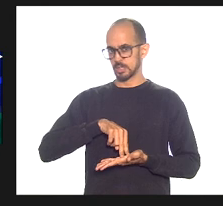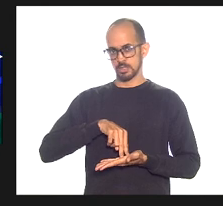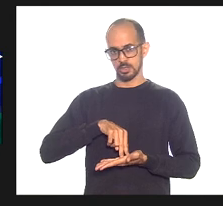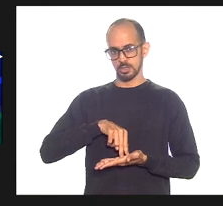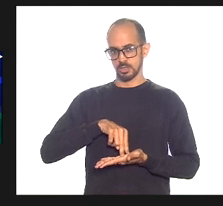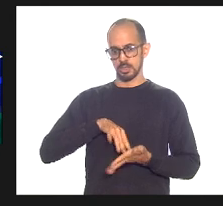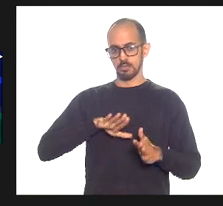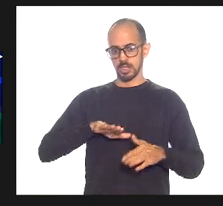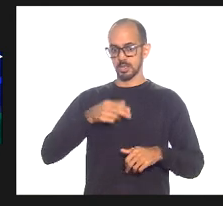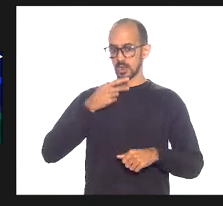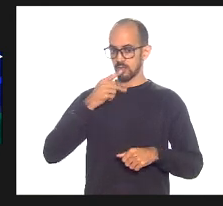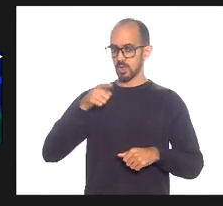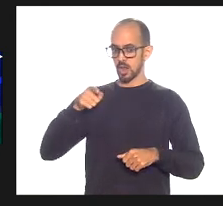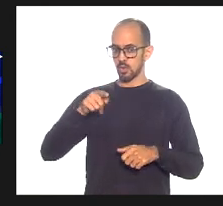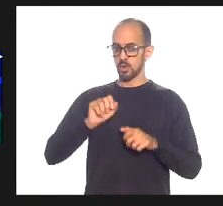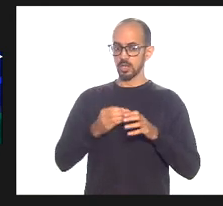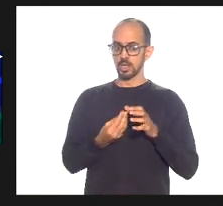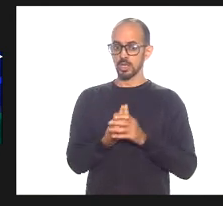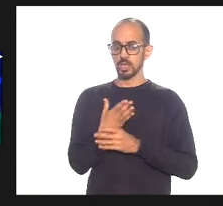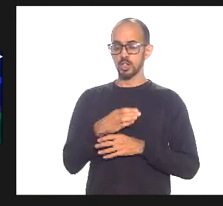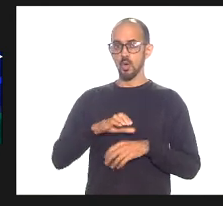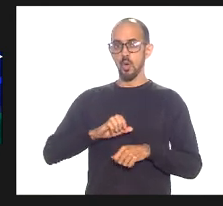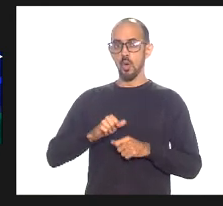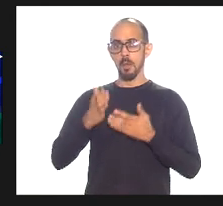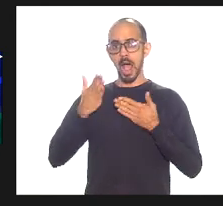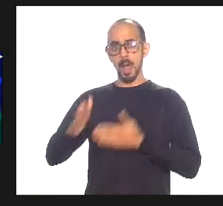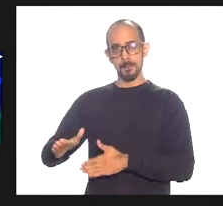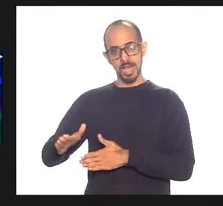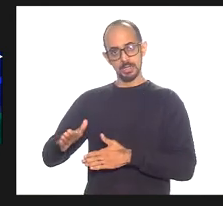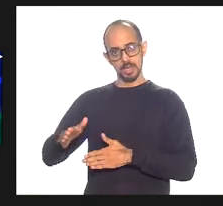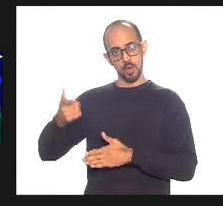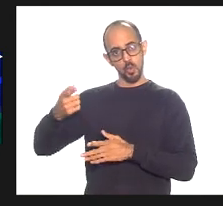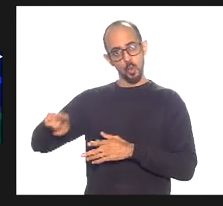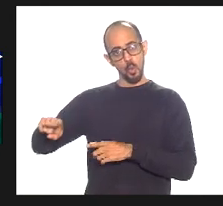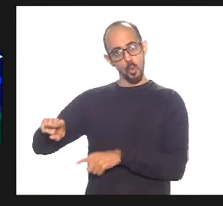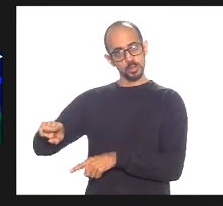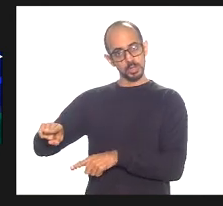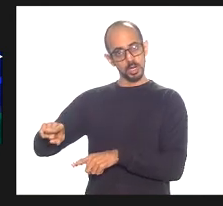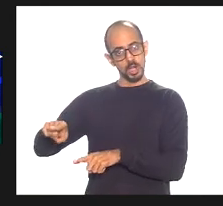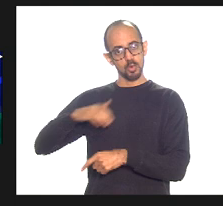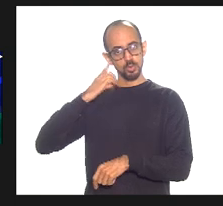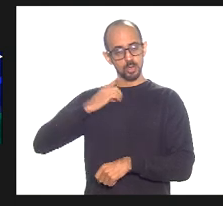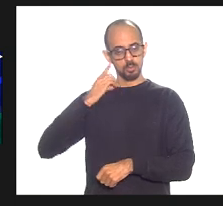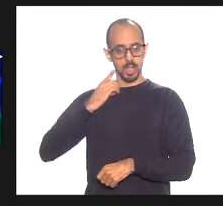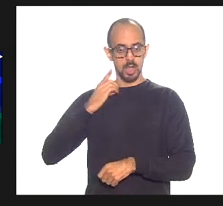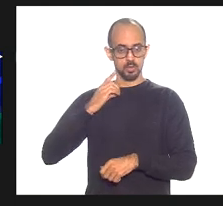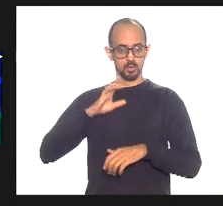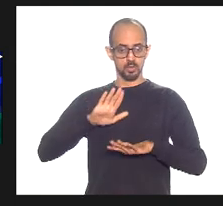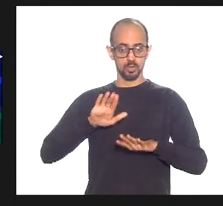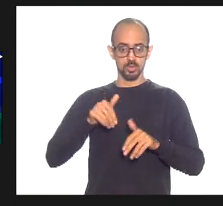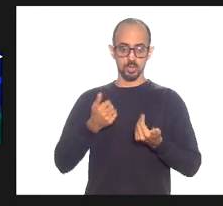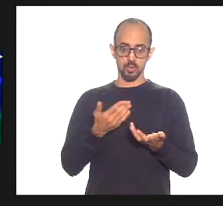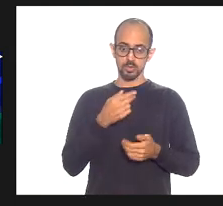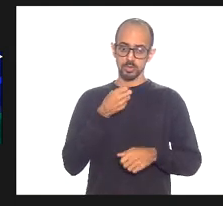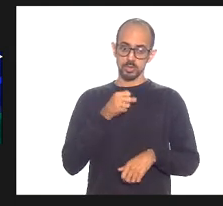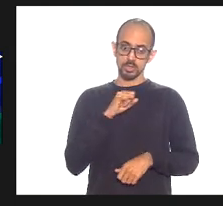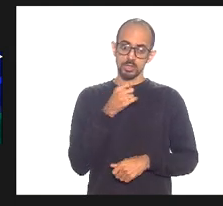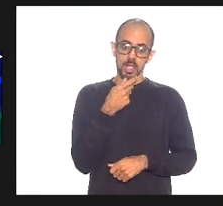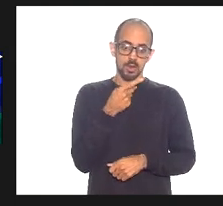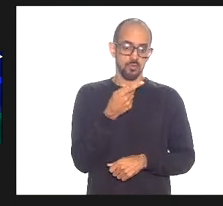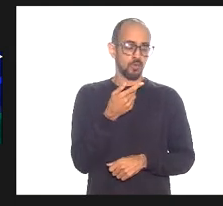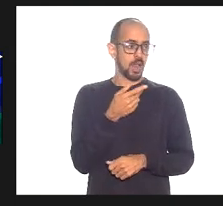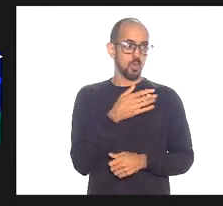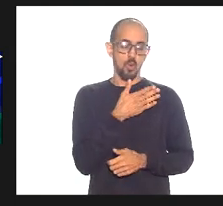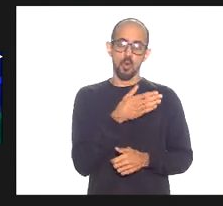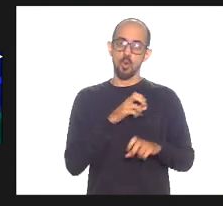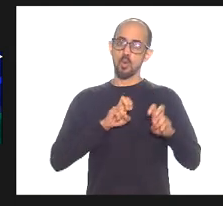sim falou em ameaçou o outro Deputado já que ele não falou o deputado que o governador Cláudio acha ameaçou eu